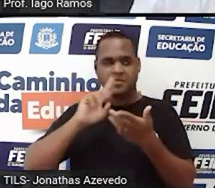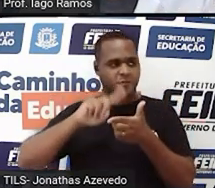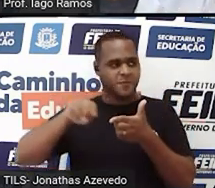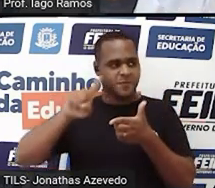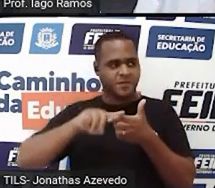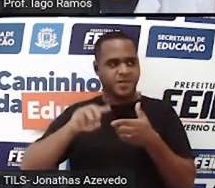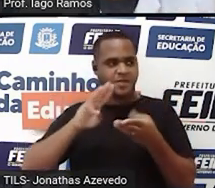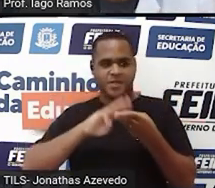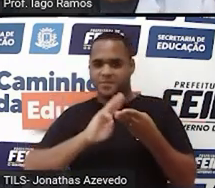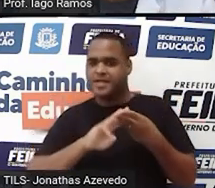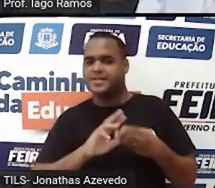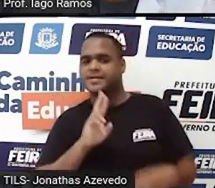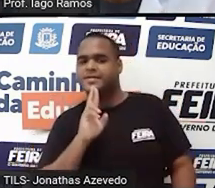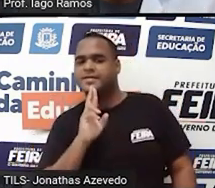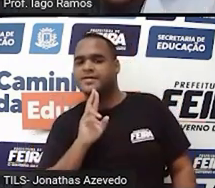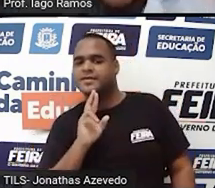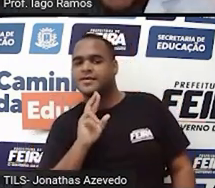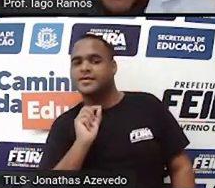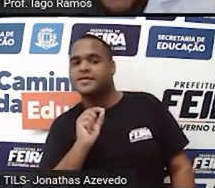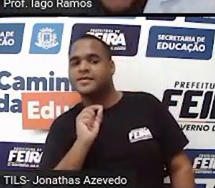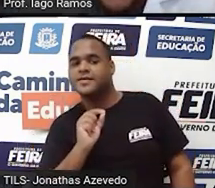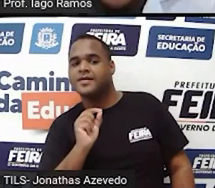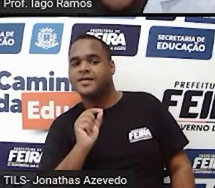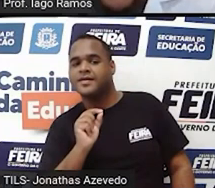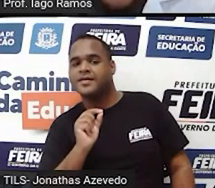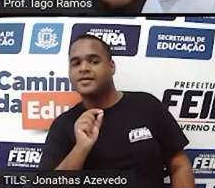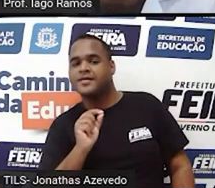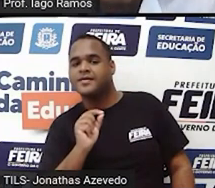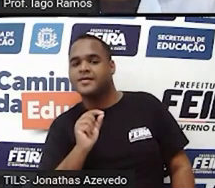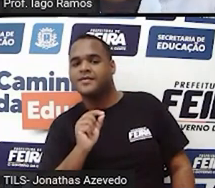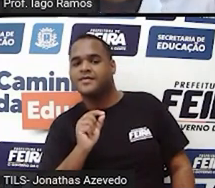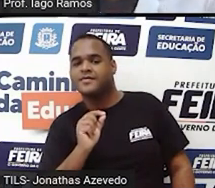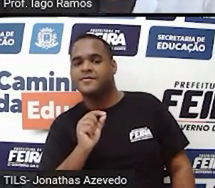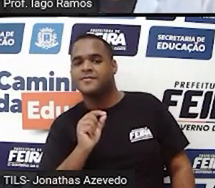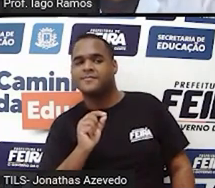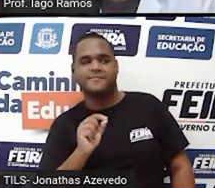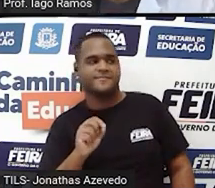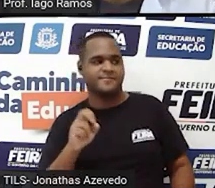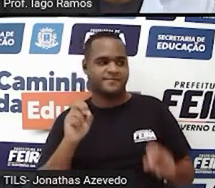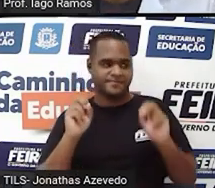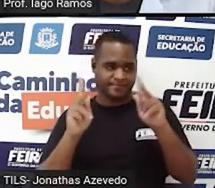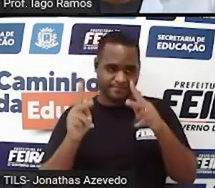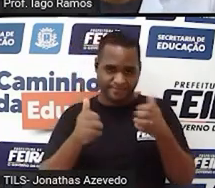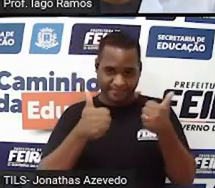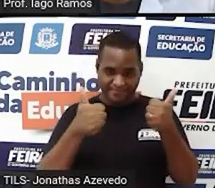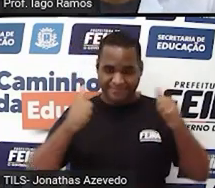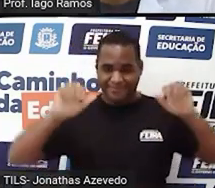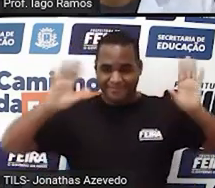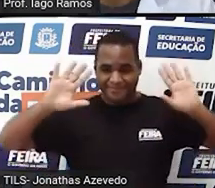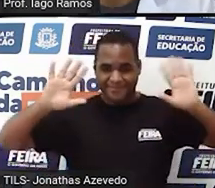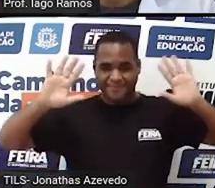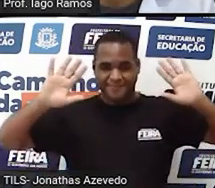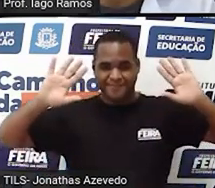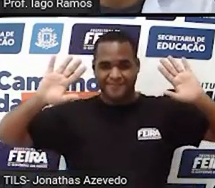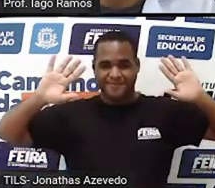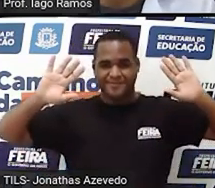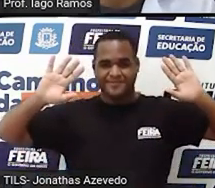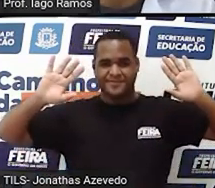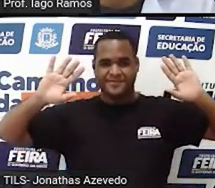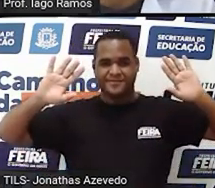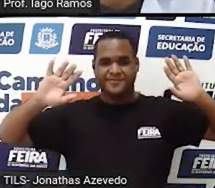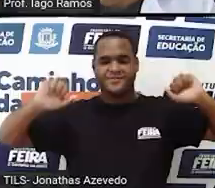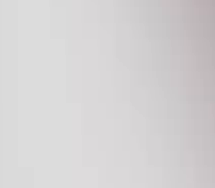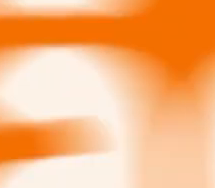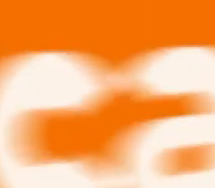não é problema matemática é e é isso aí até mais é logo